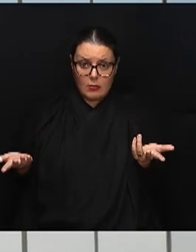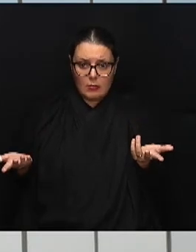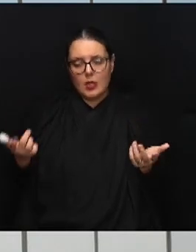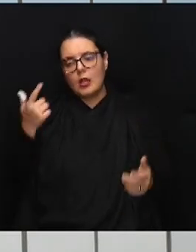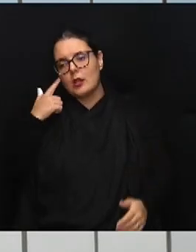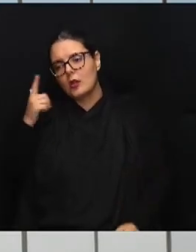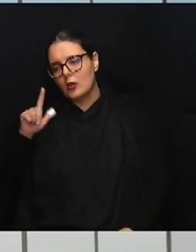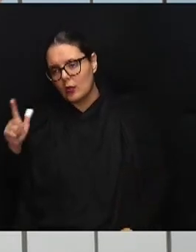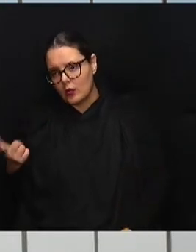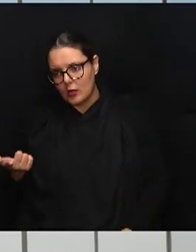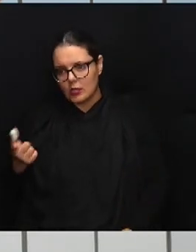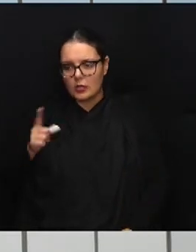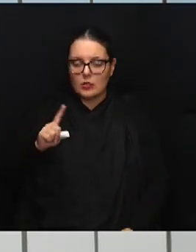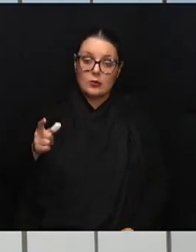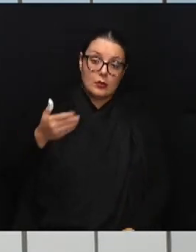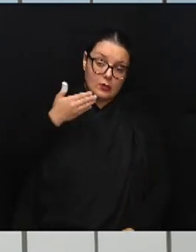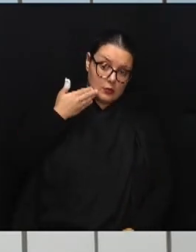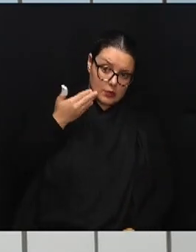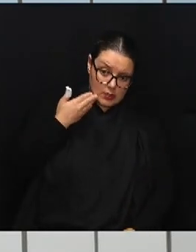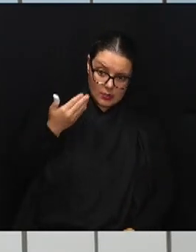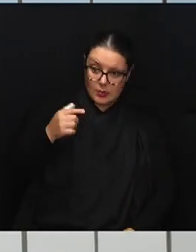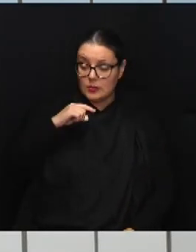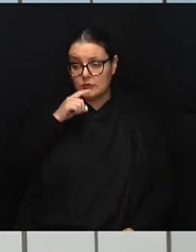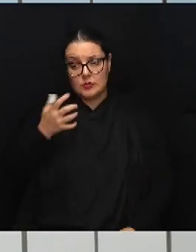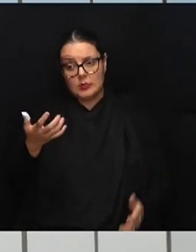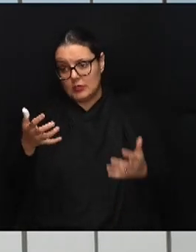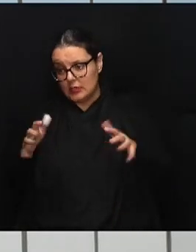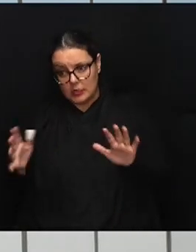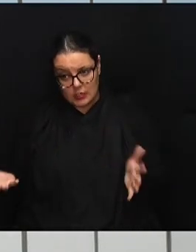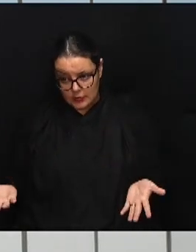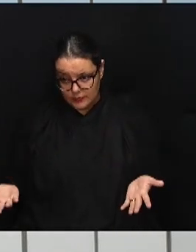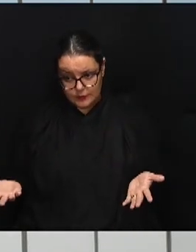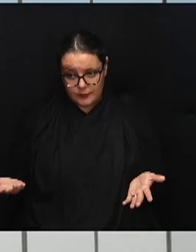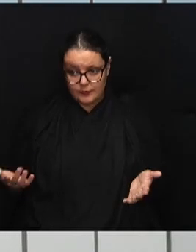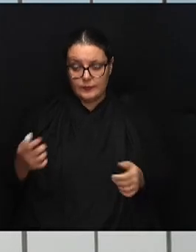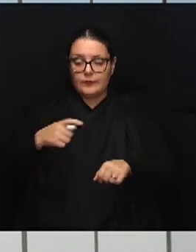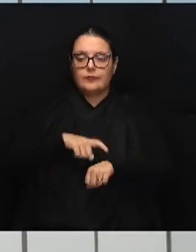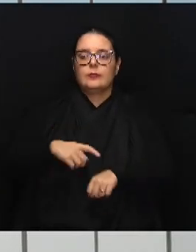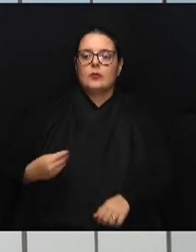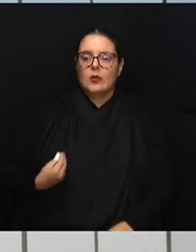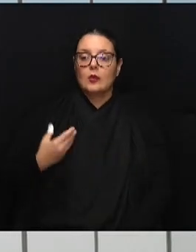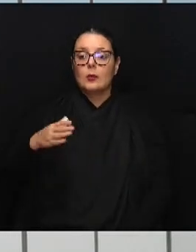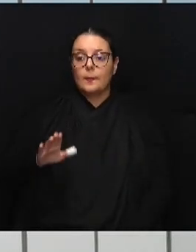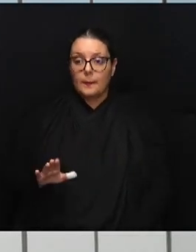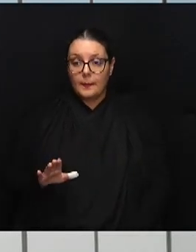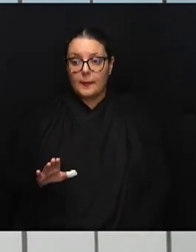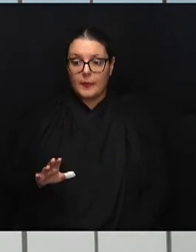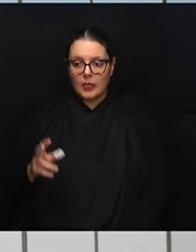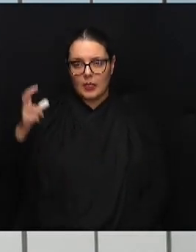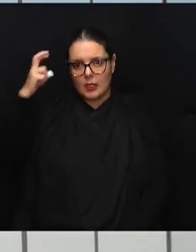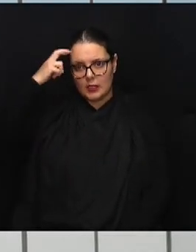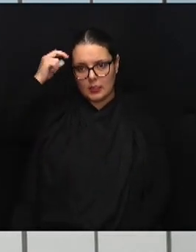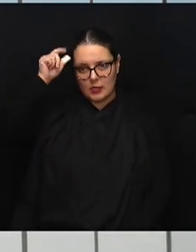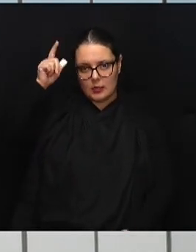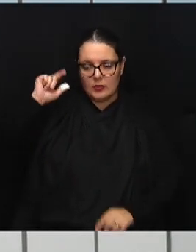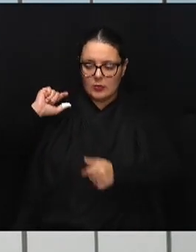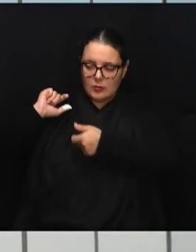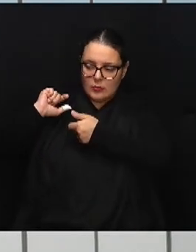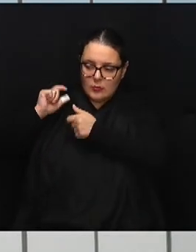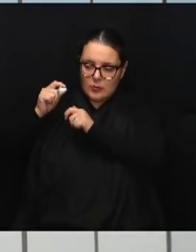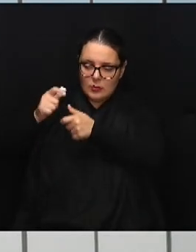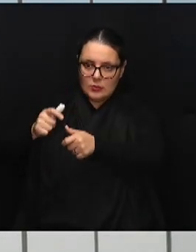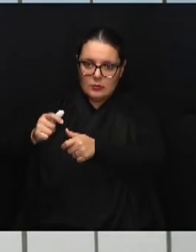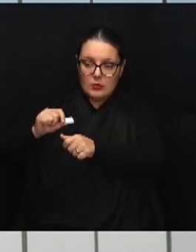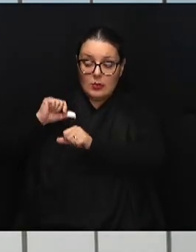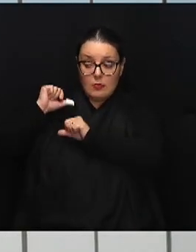claro, não seja uma situação fácil, ninguém quer, né, passar pelas situações, mas a cultura vai mudando. E essa cultura